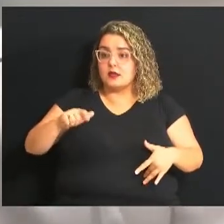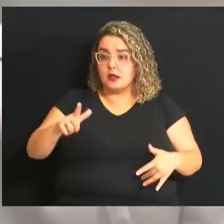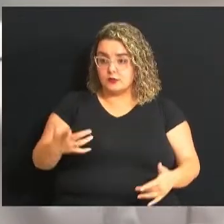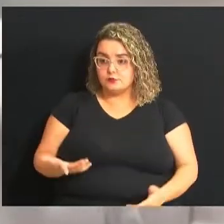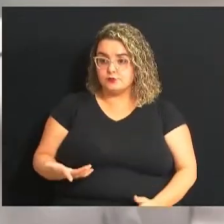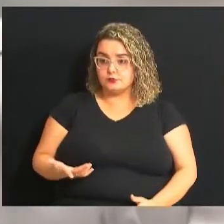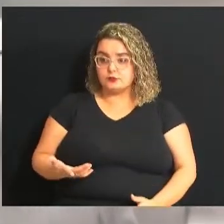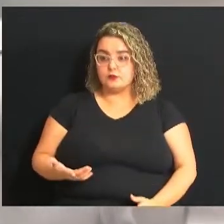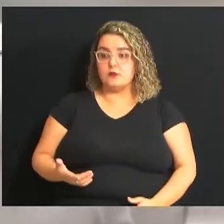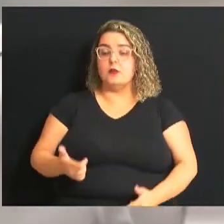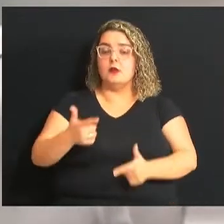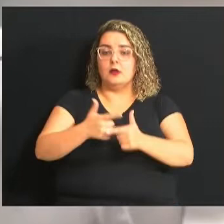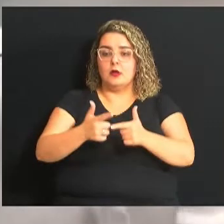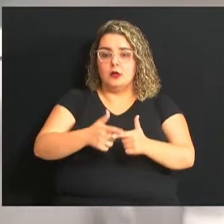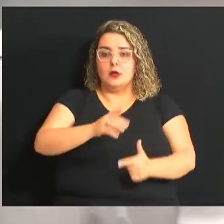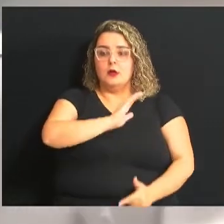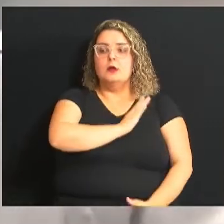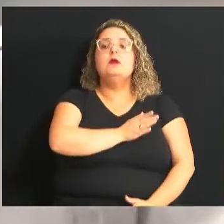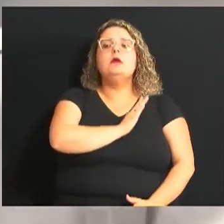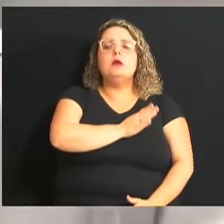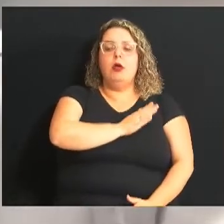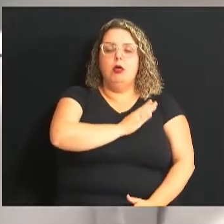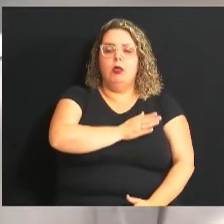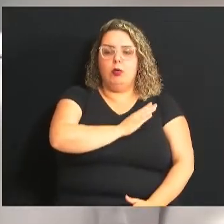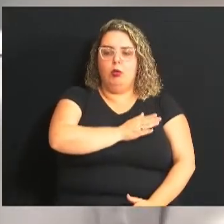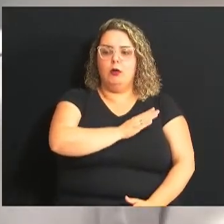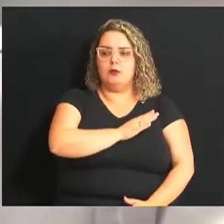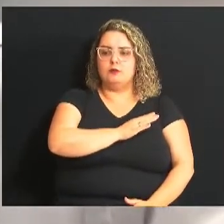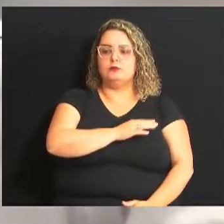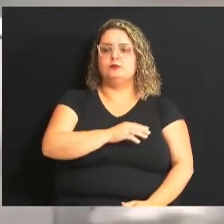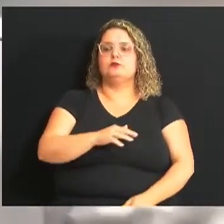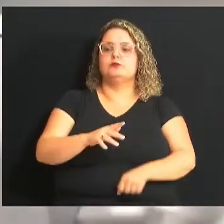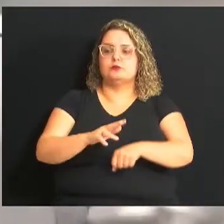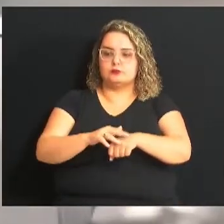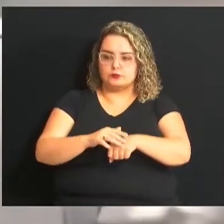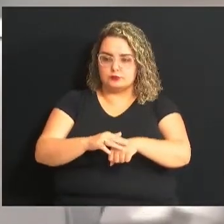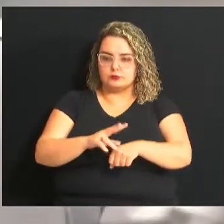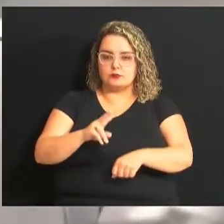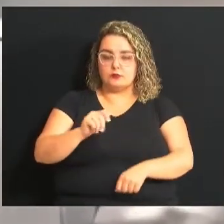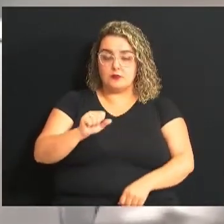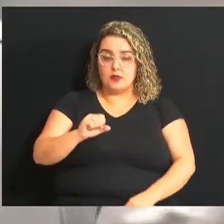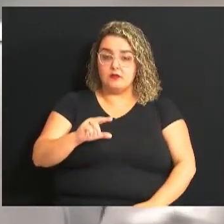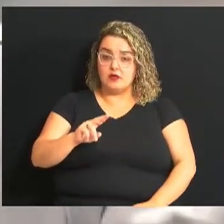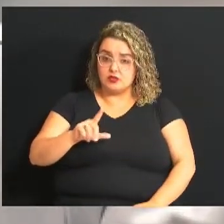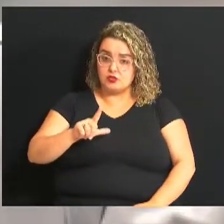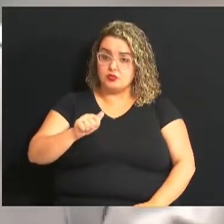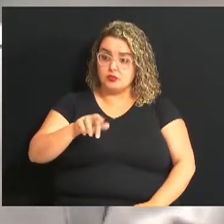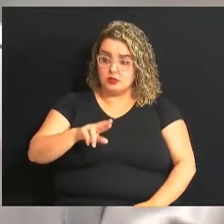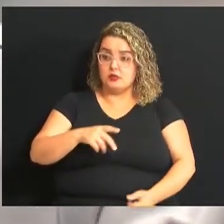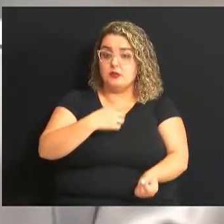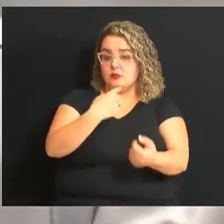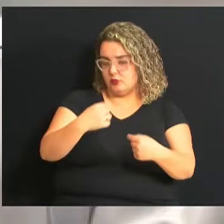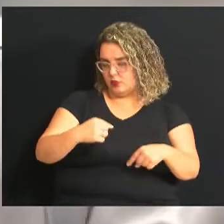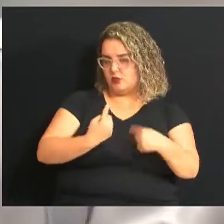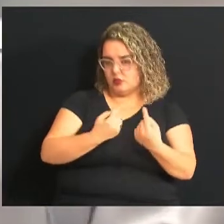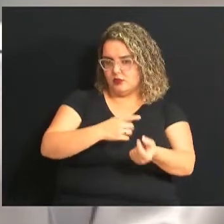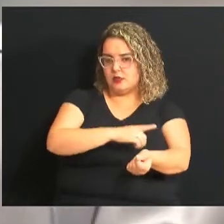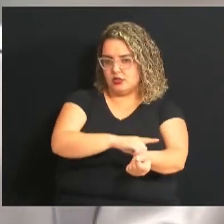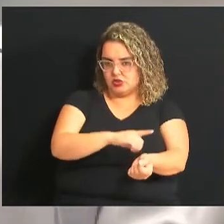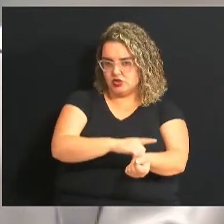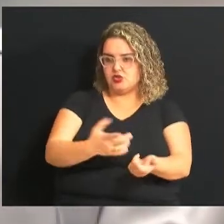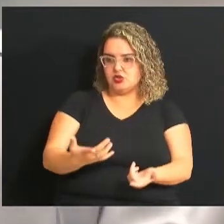problema cardiovascular por conta da doença vascular provocada por esse diabetes. E isso vai levar a quadro